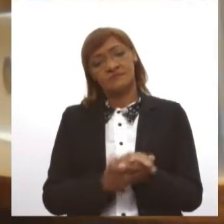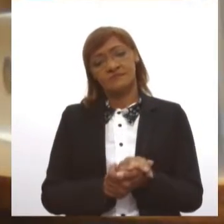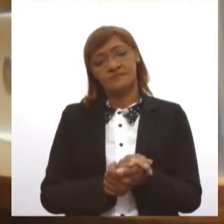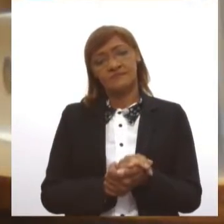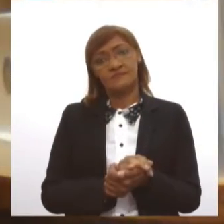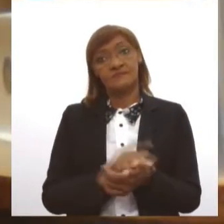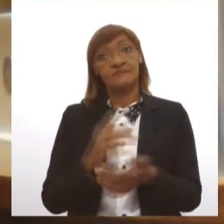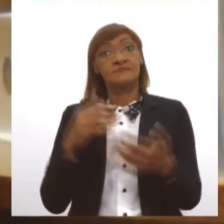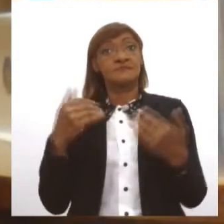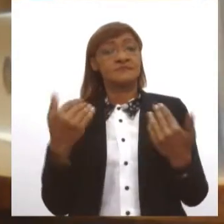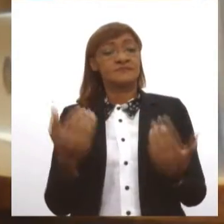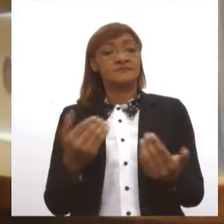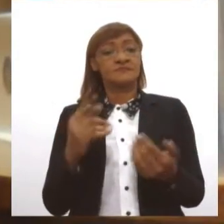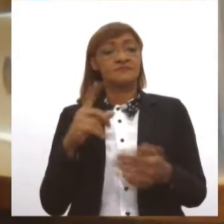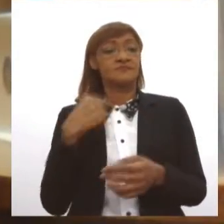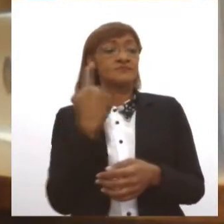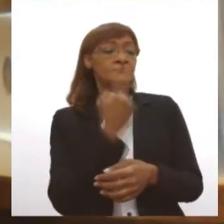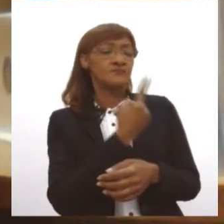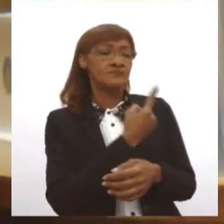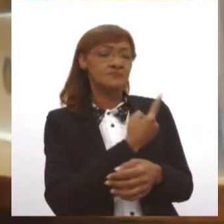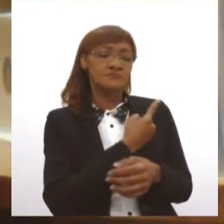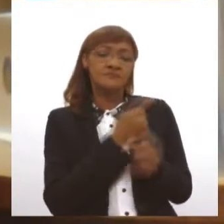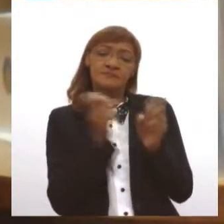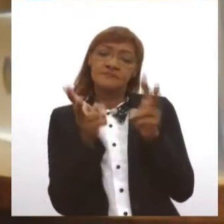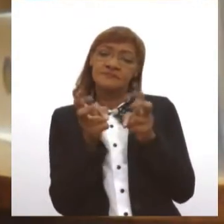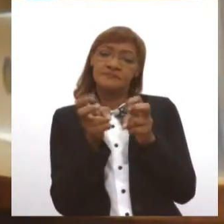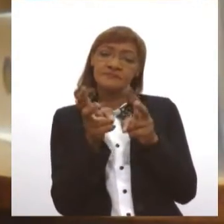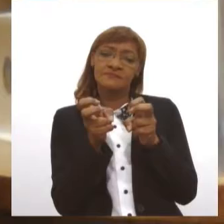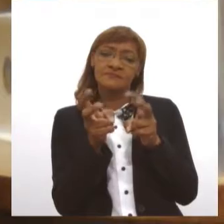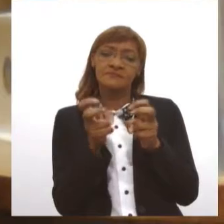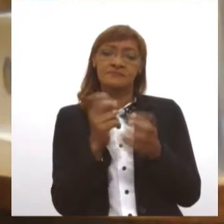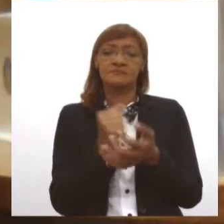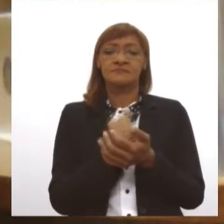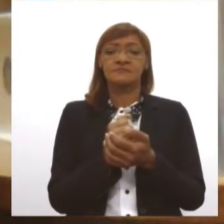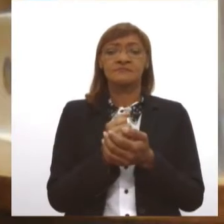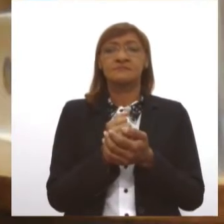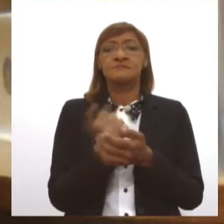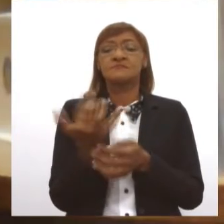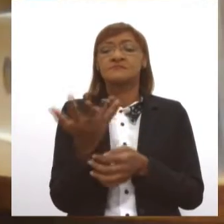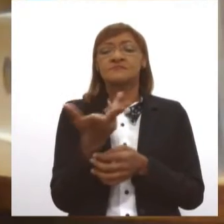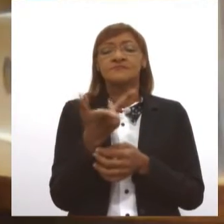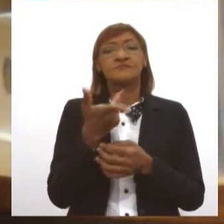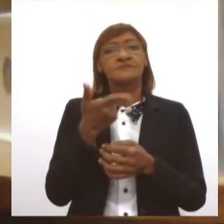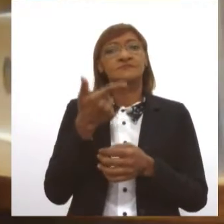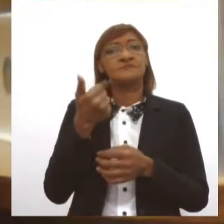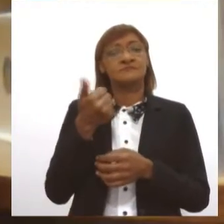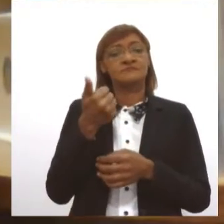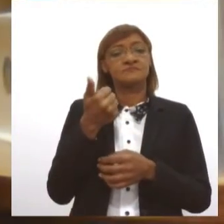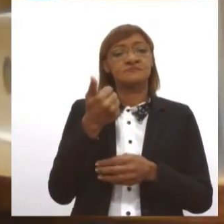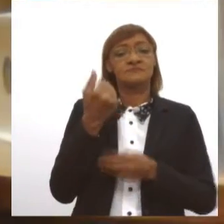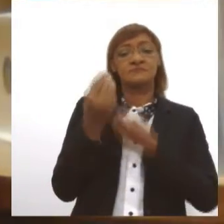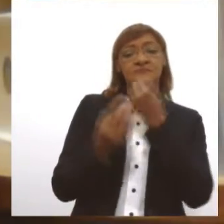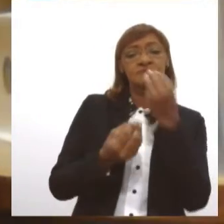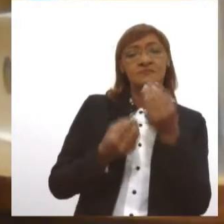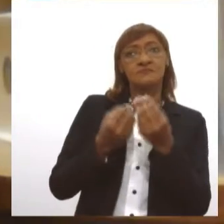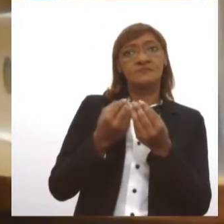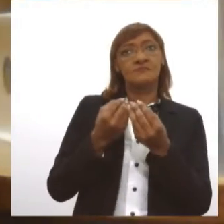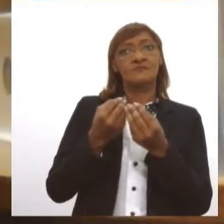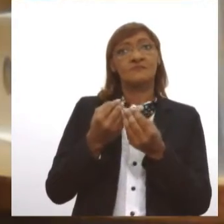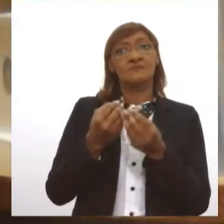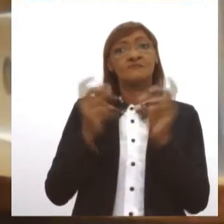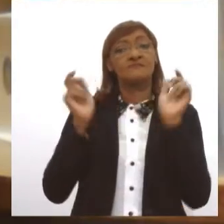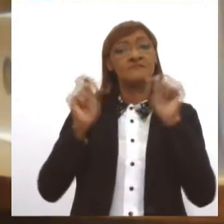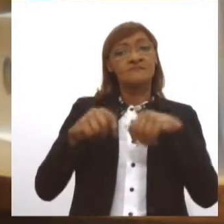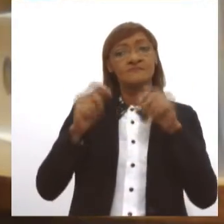né, percebeu essa carência afetiva, essa memória para sendo construída, né,